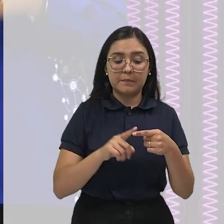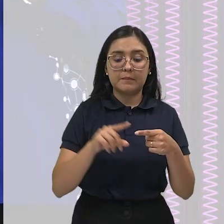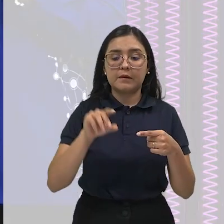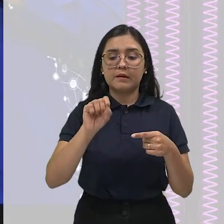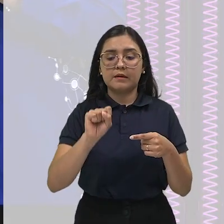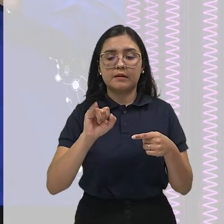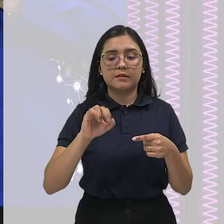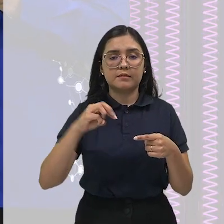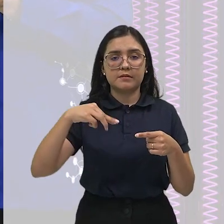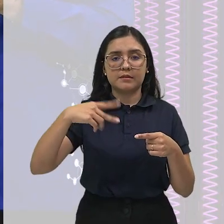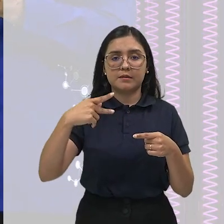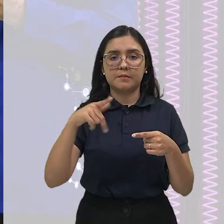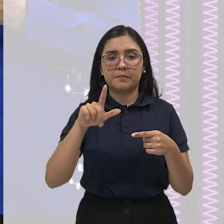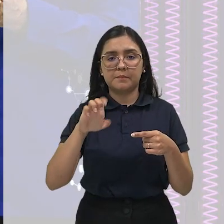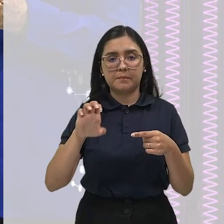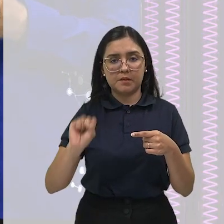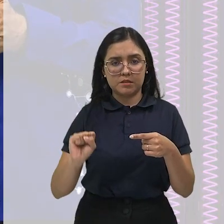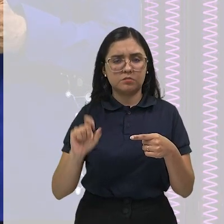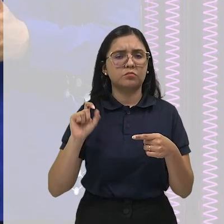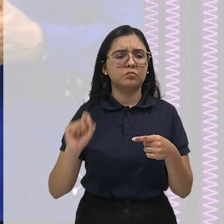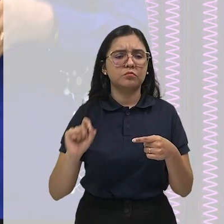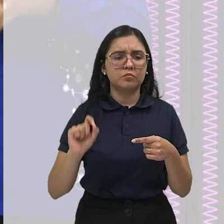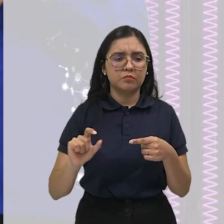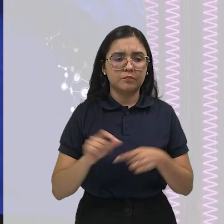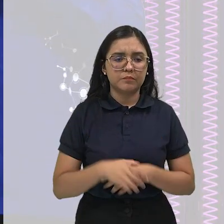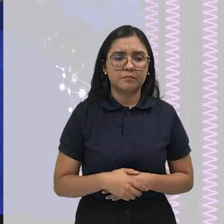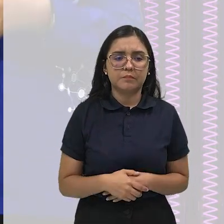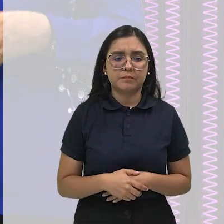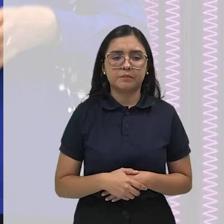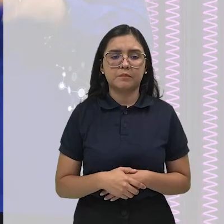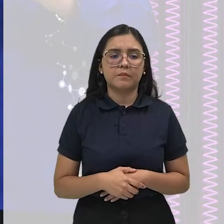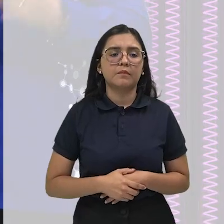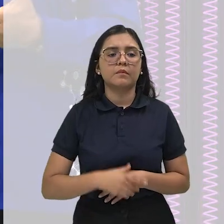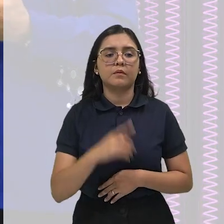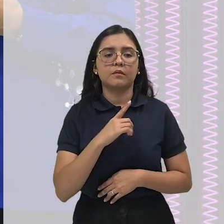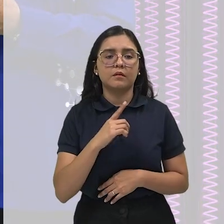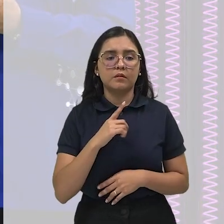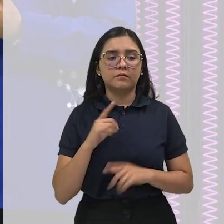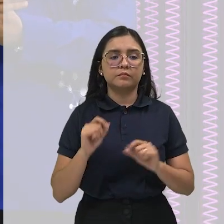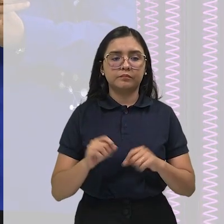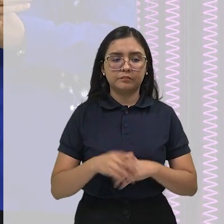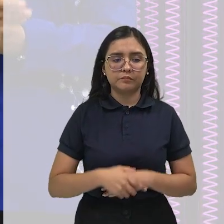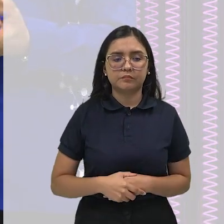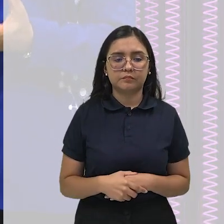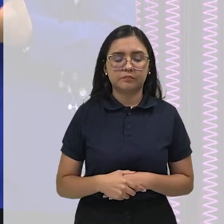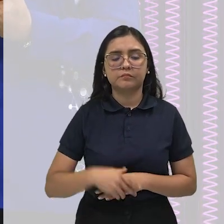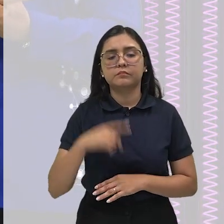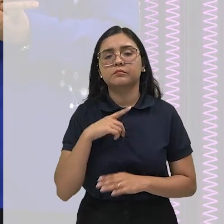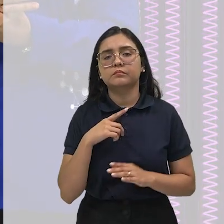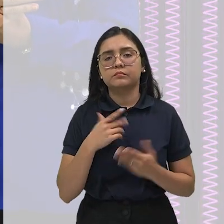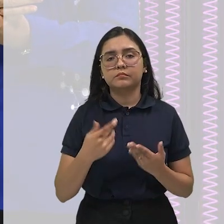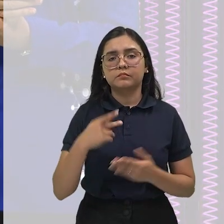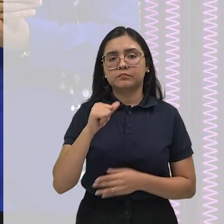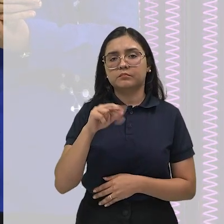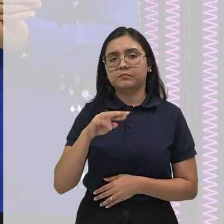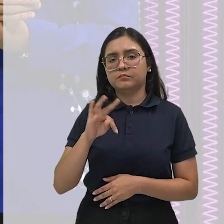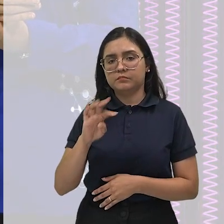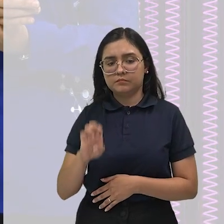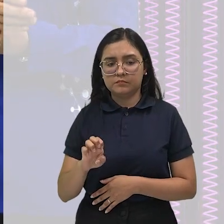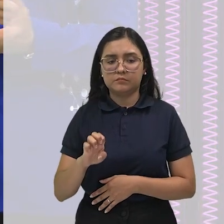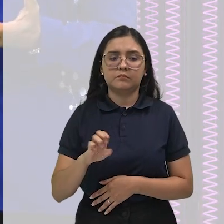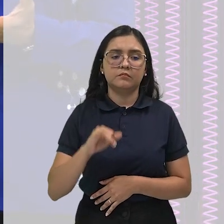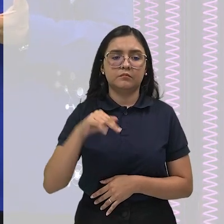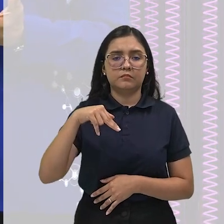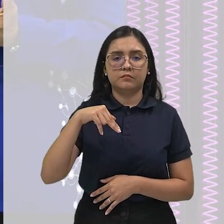simples? Então, uma dízima periódica simples é composta pela parte inteira e pela parte